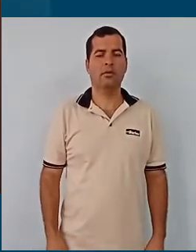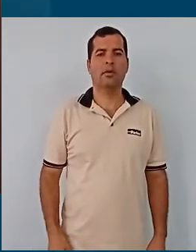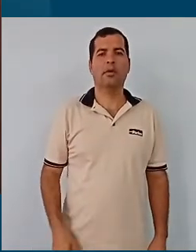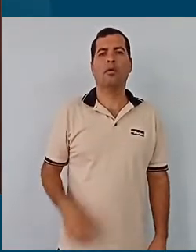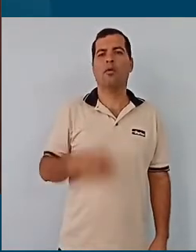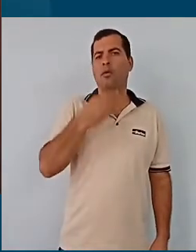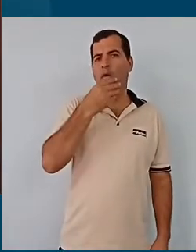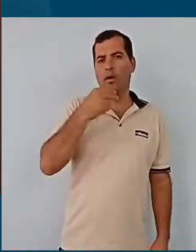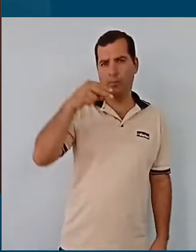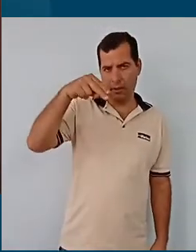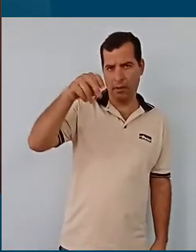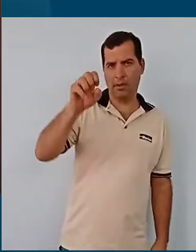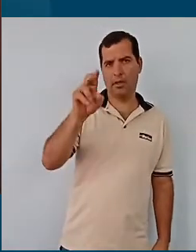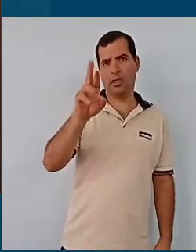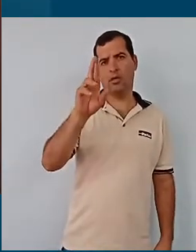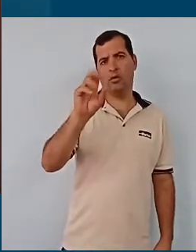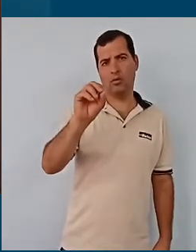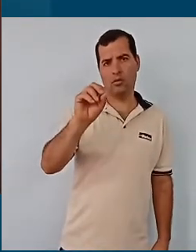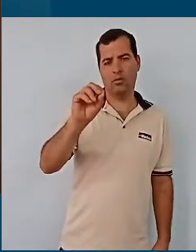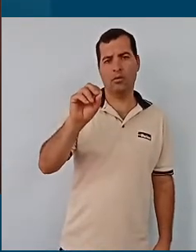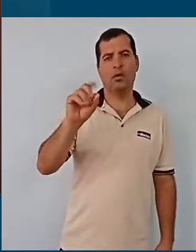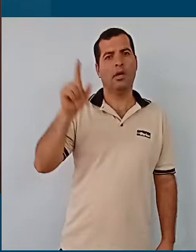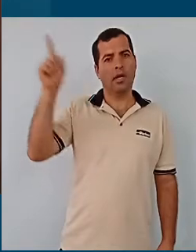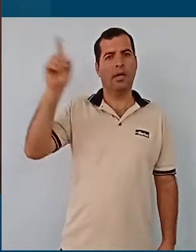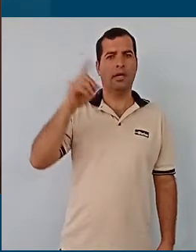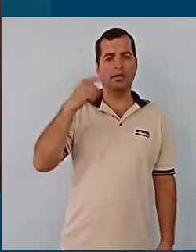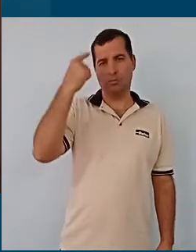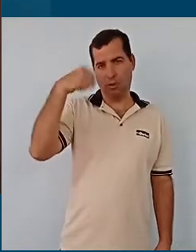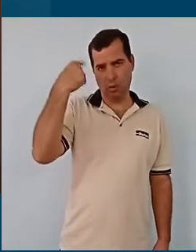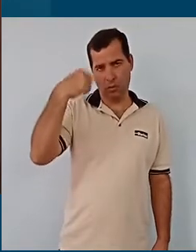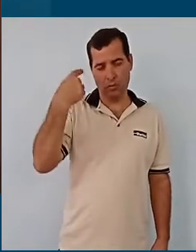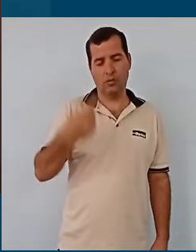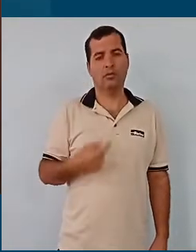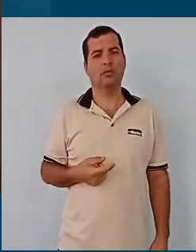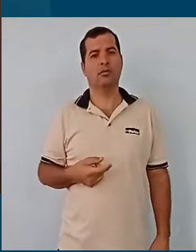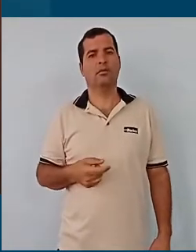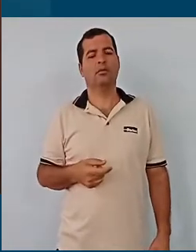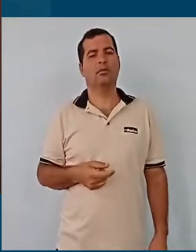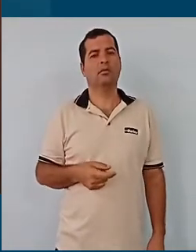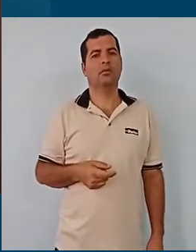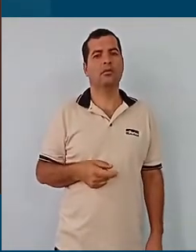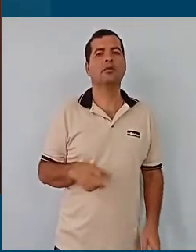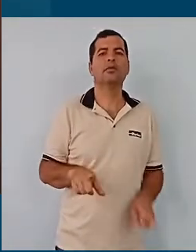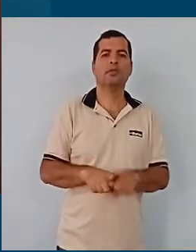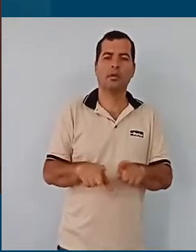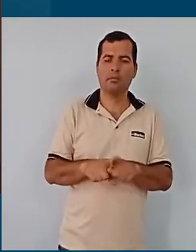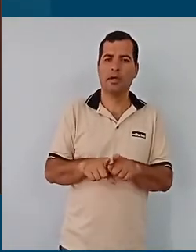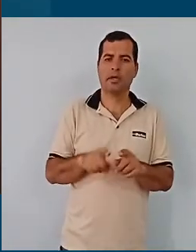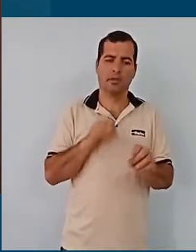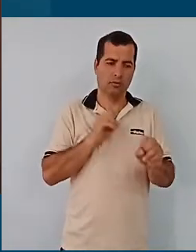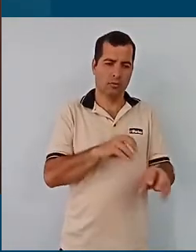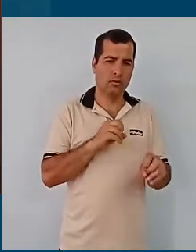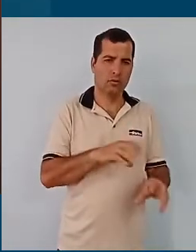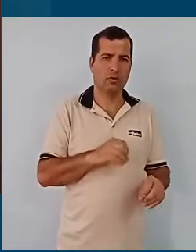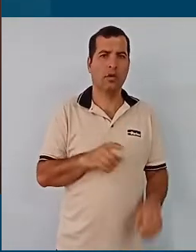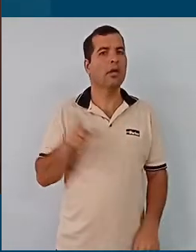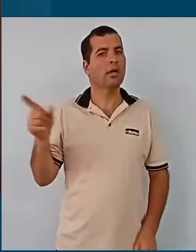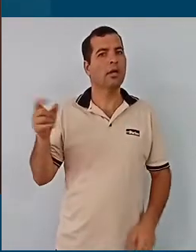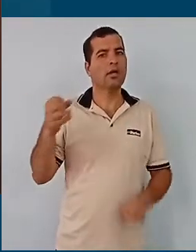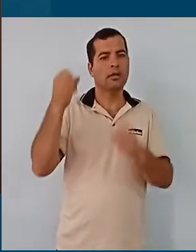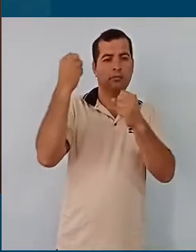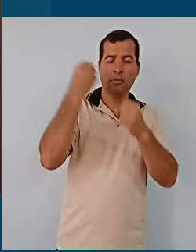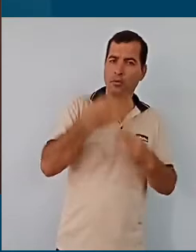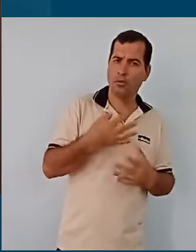neurobiólogo espanhol, Francisco Moura, que é também um educador, e que ele discute